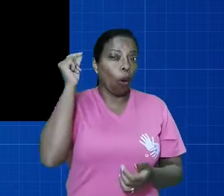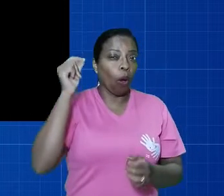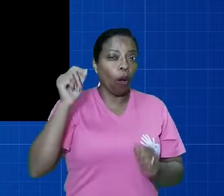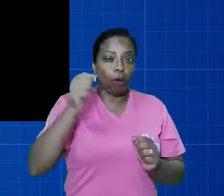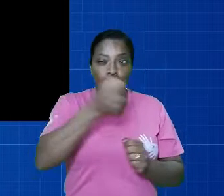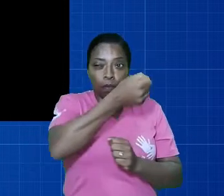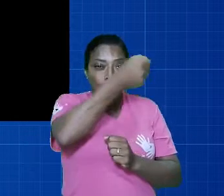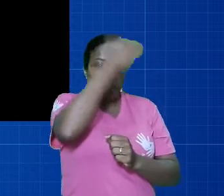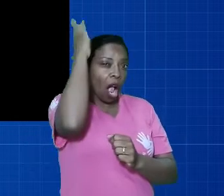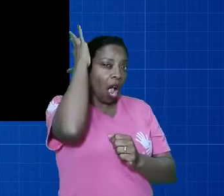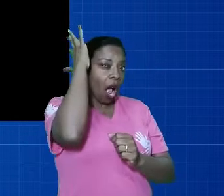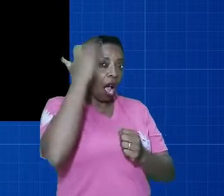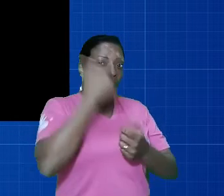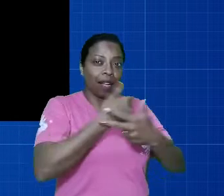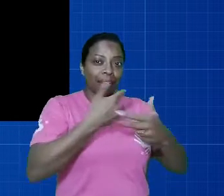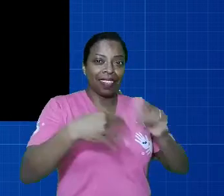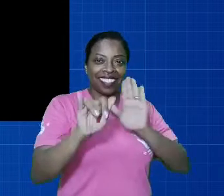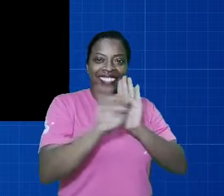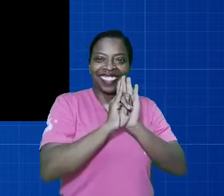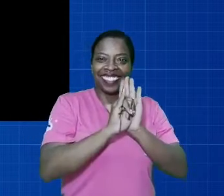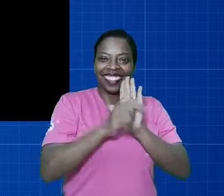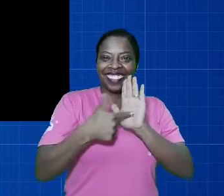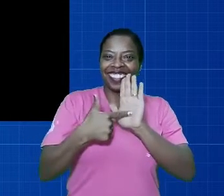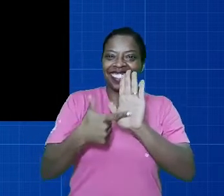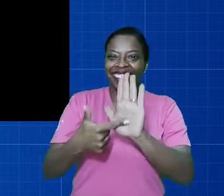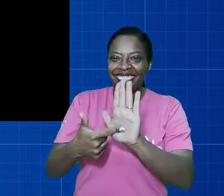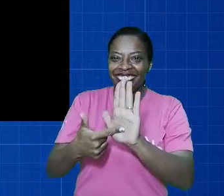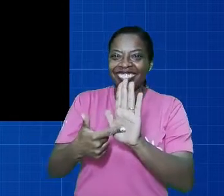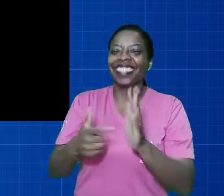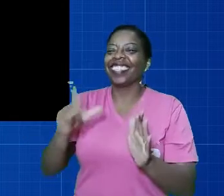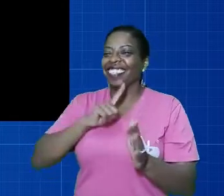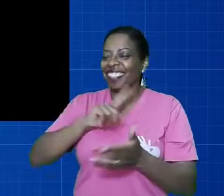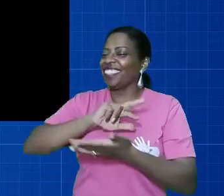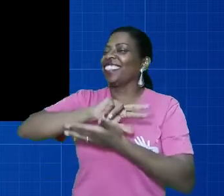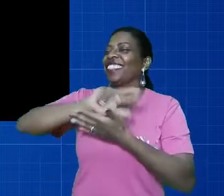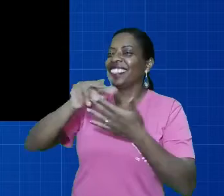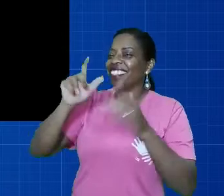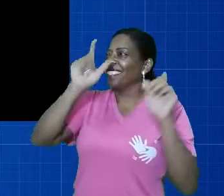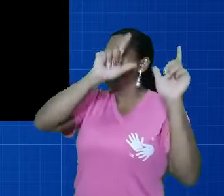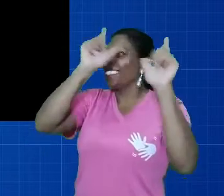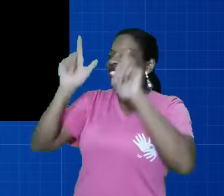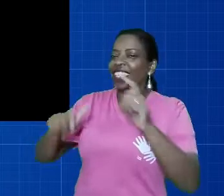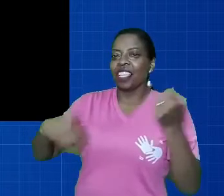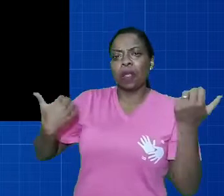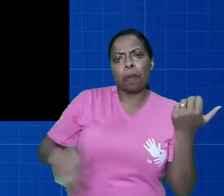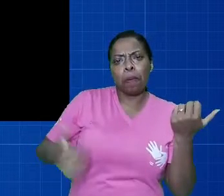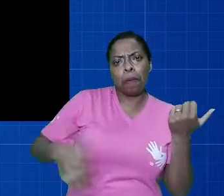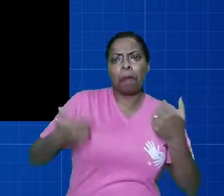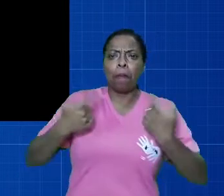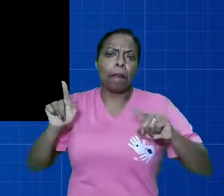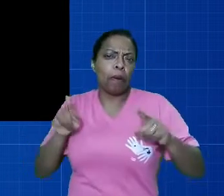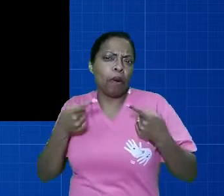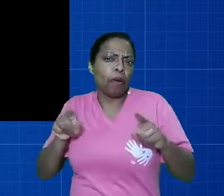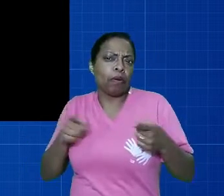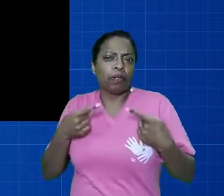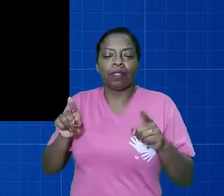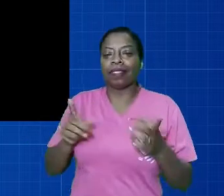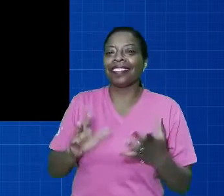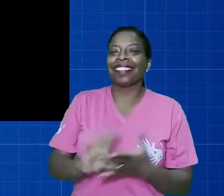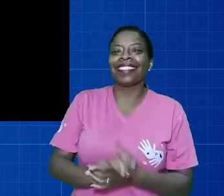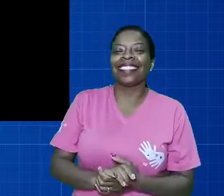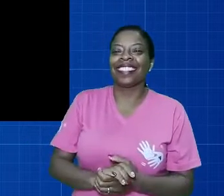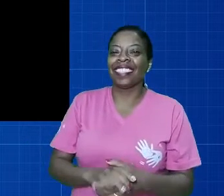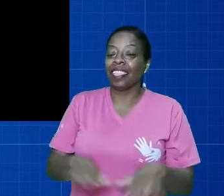assim, bem marcante ali. São elementos que ele traz, então, é a música, a questão